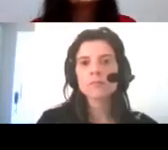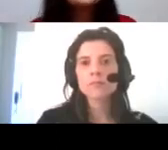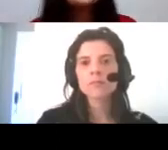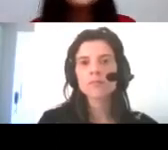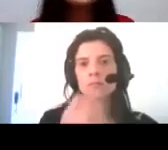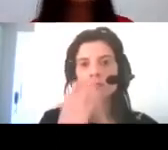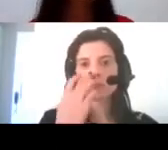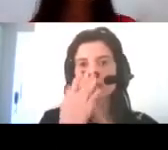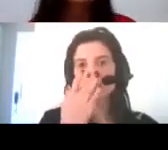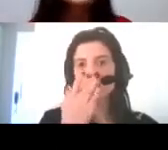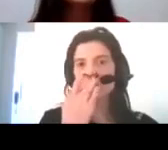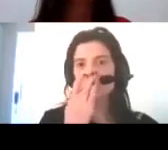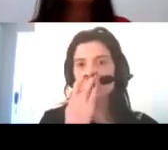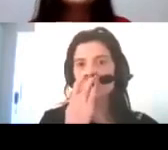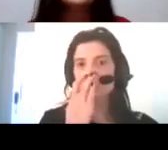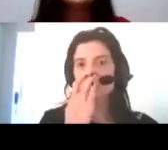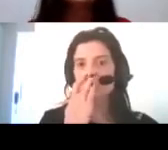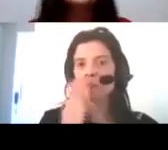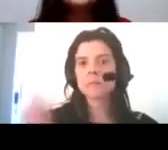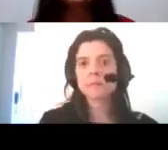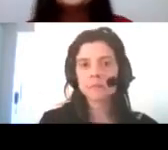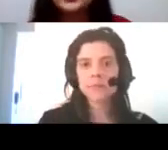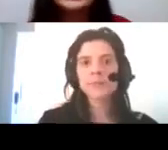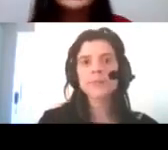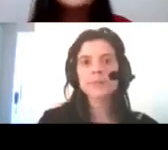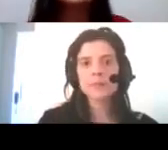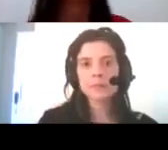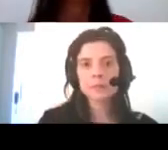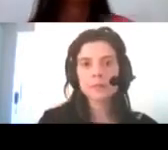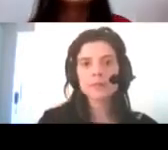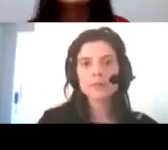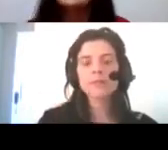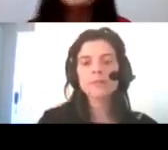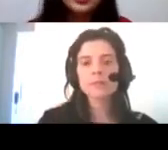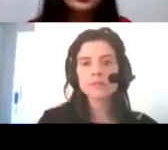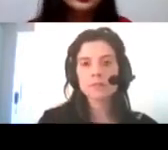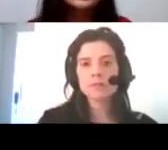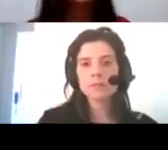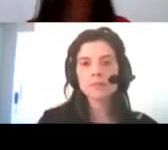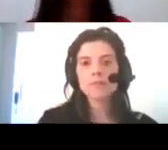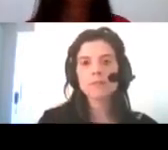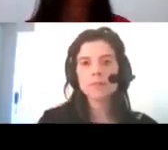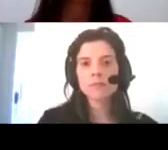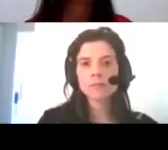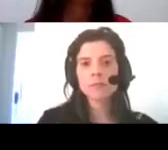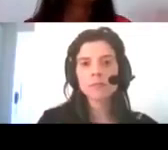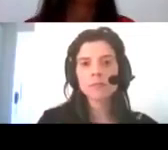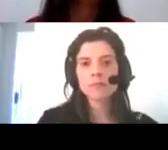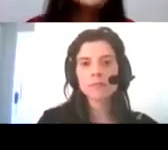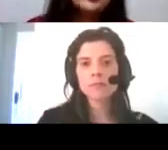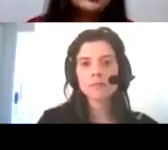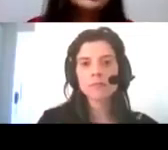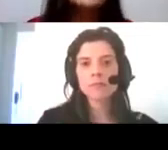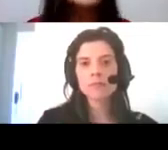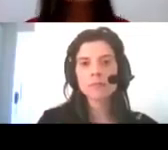pode sobrepor o meu interesse público. O público, como nós já dissemos anteriormente, tem que vir à frente. Então, eu não posso usar